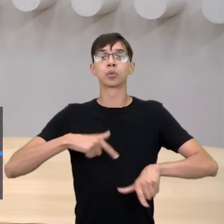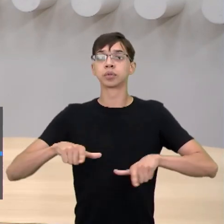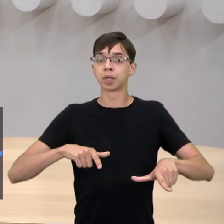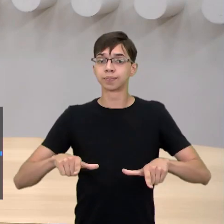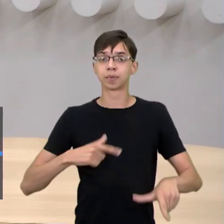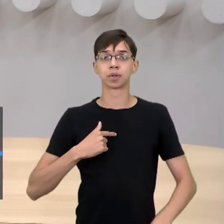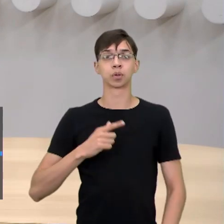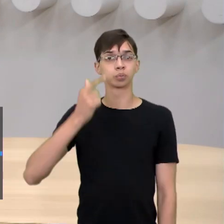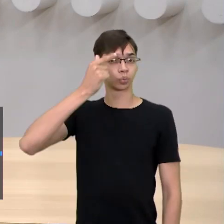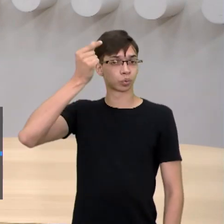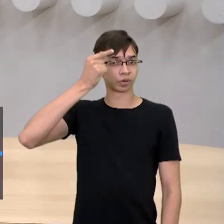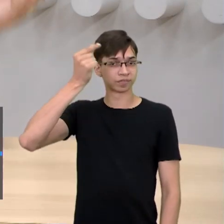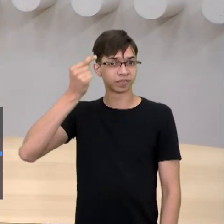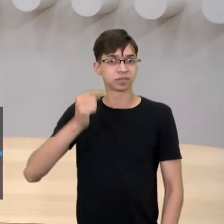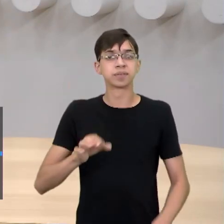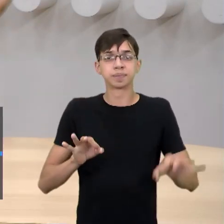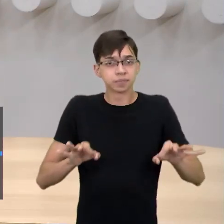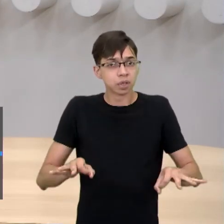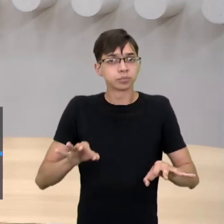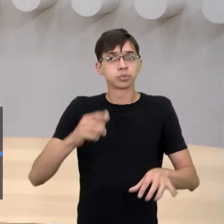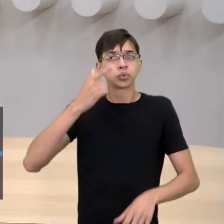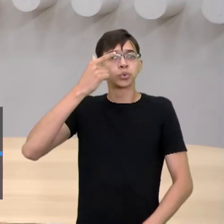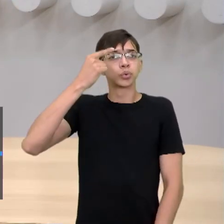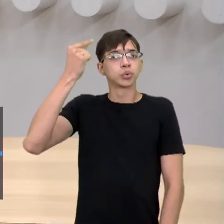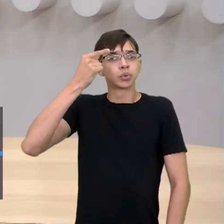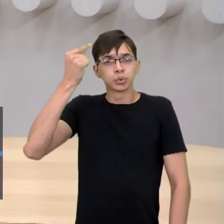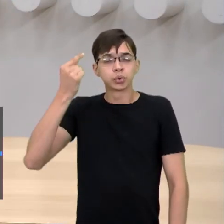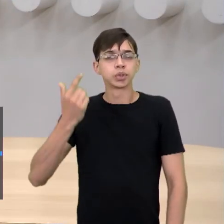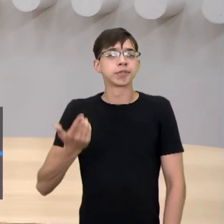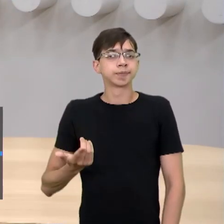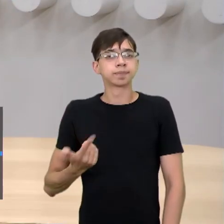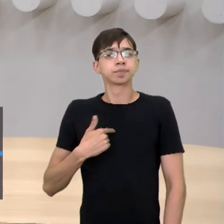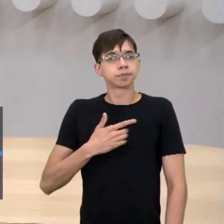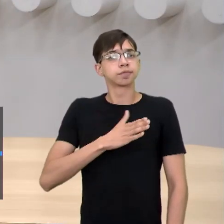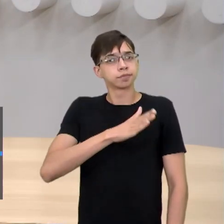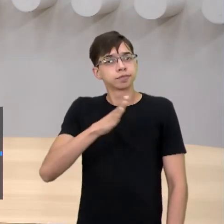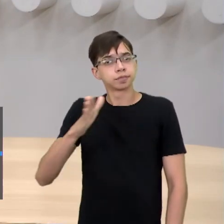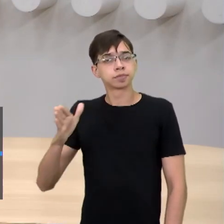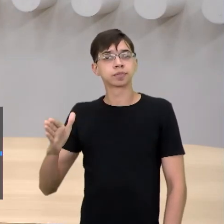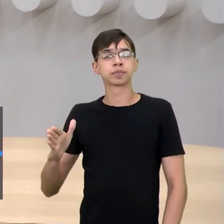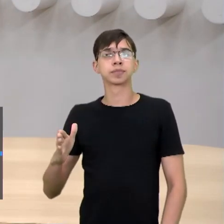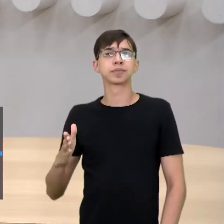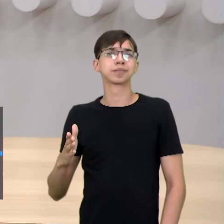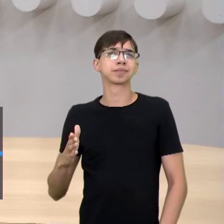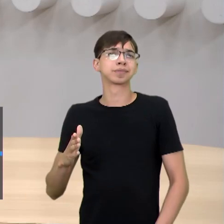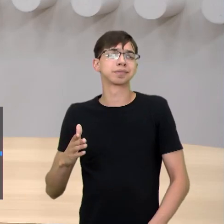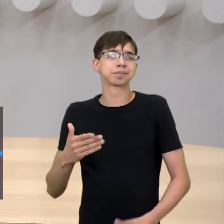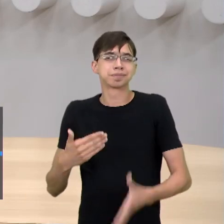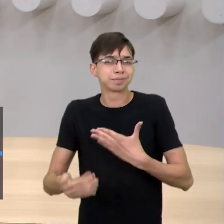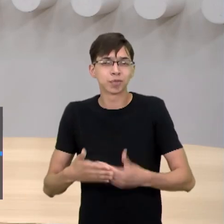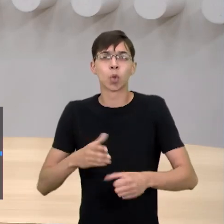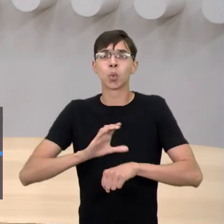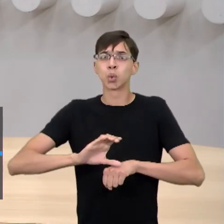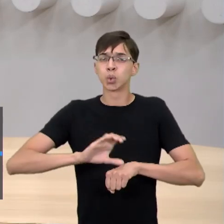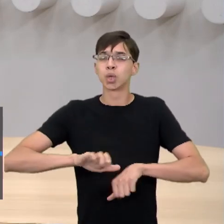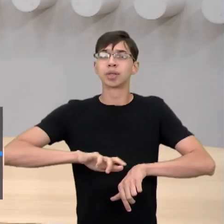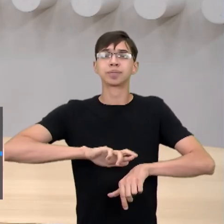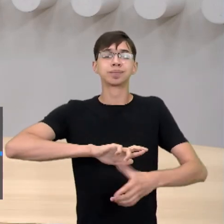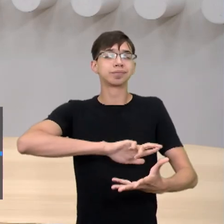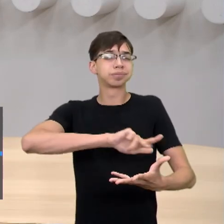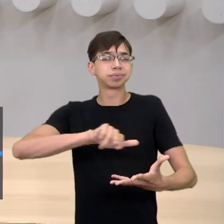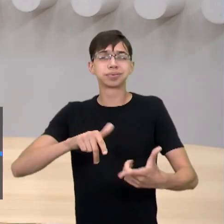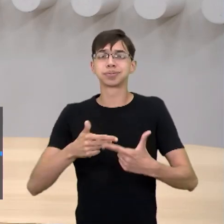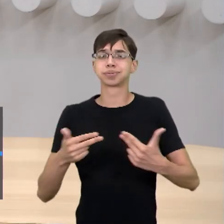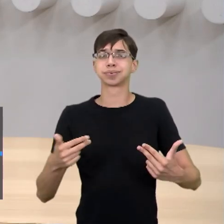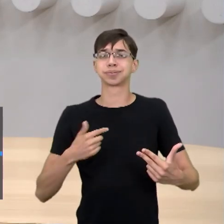mas mesmo se não fosse universidade, cursos, enfim, o que você quiser fazer da sua vida, eu passei por tantas coisas que é meio